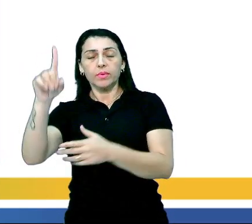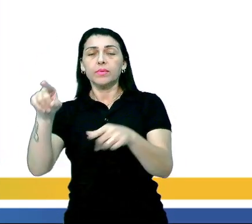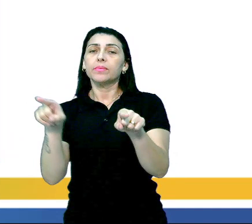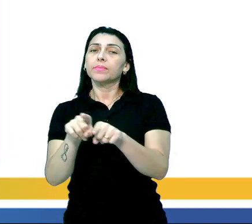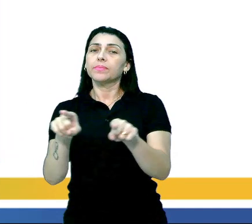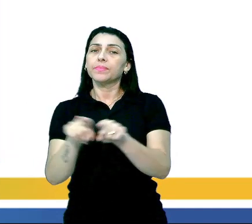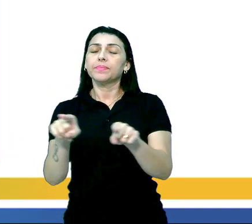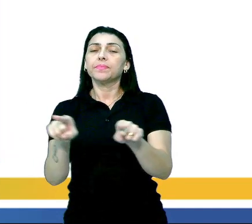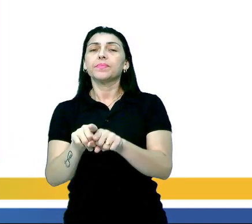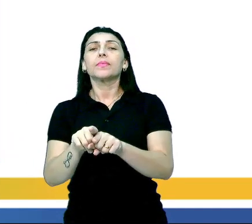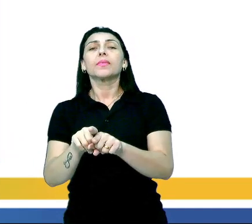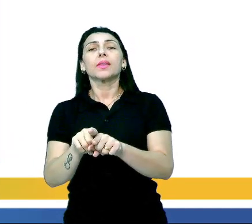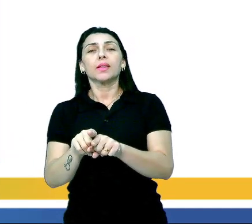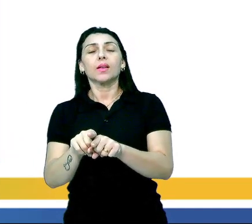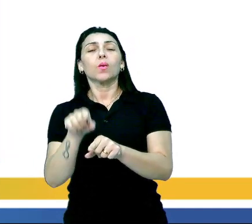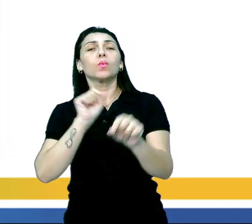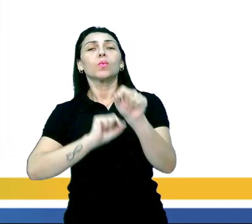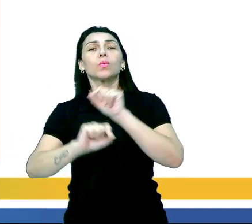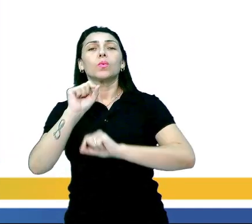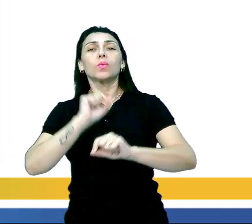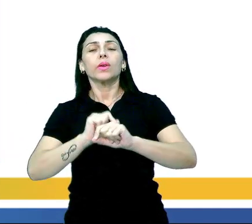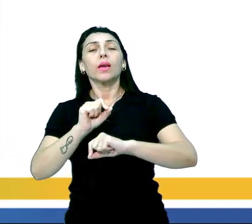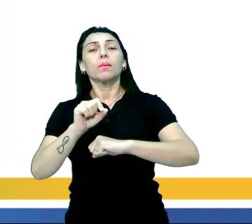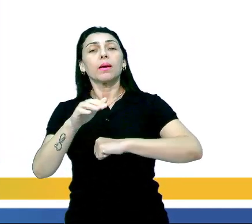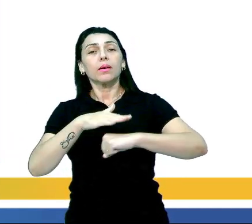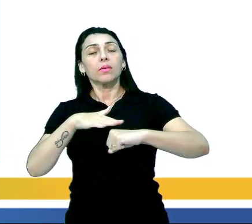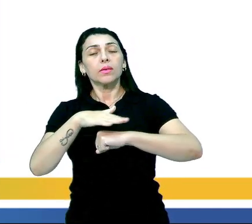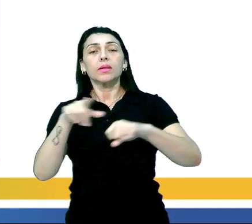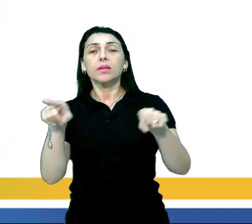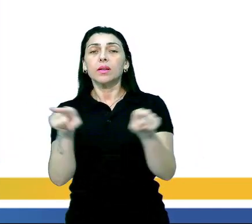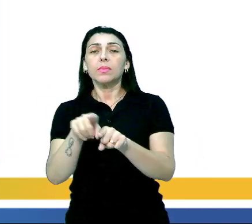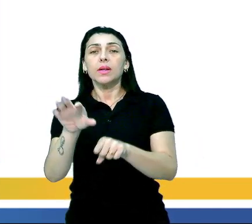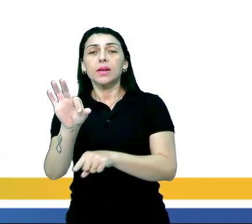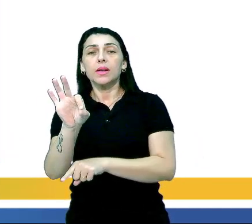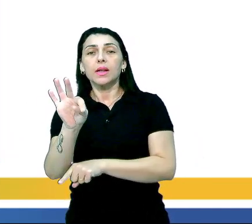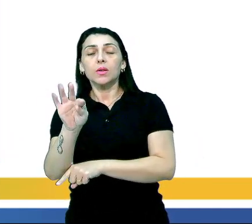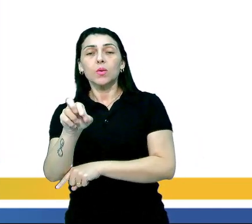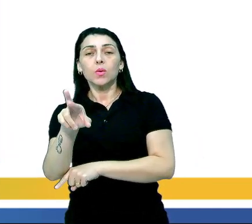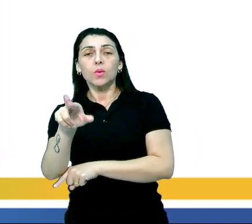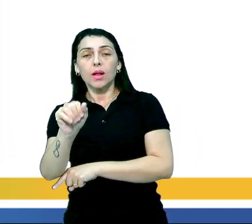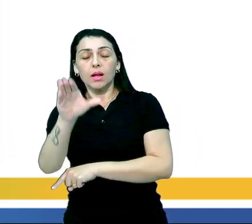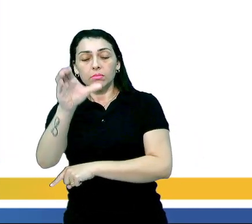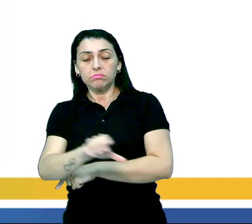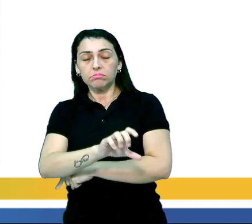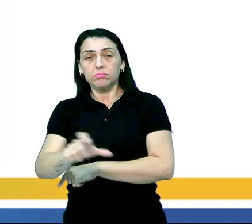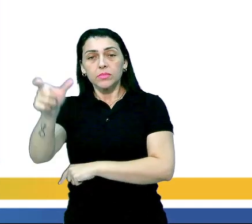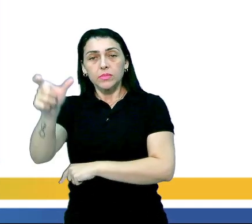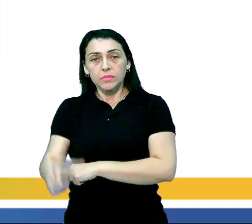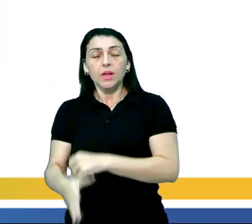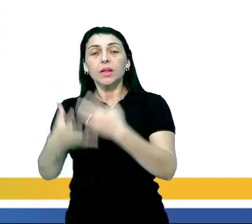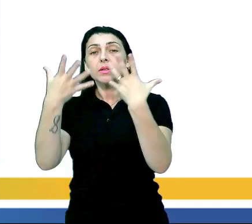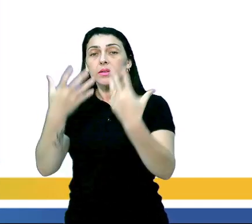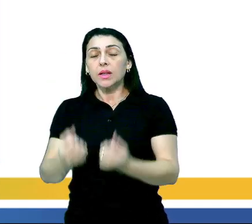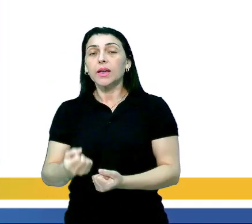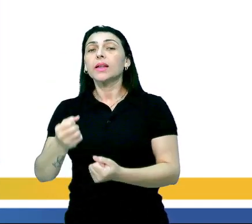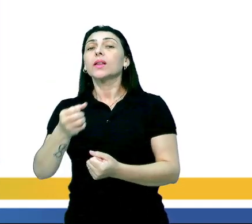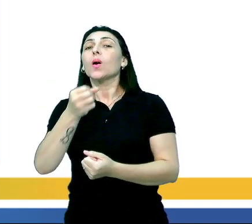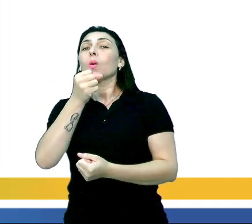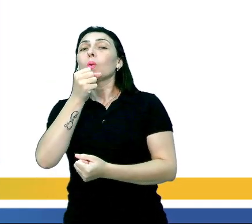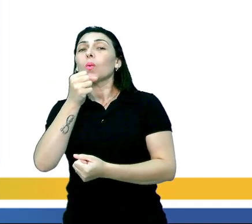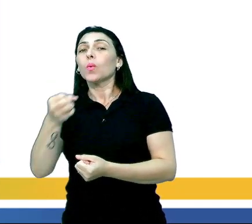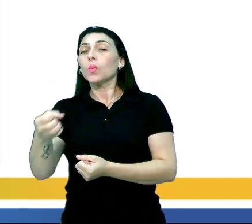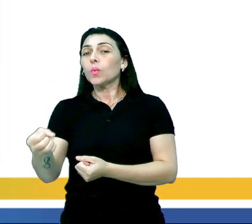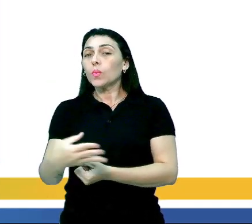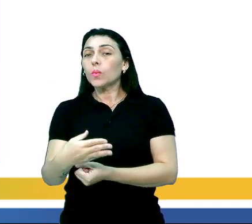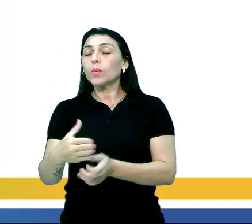forma, concorre com aquilo que é discutido também na Torá. Os cristãos adotam o Antigo e o Novo Testamento.